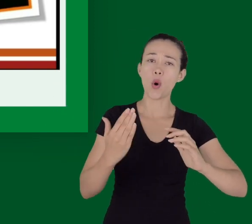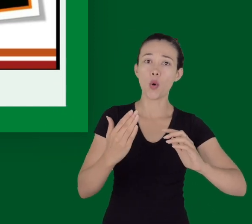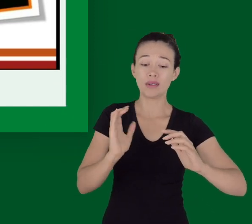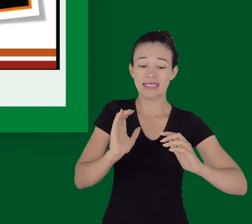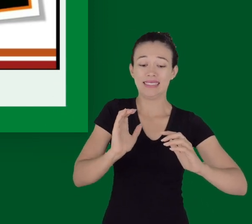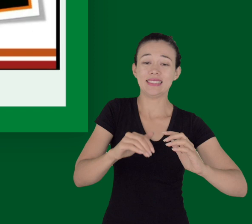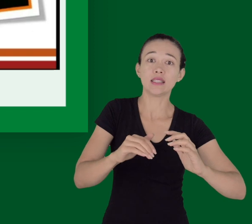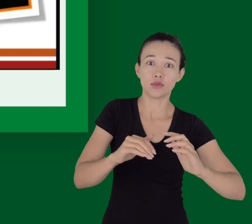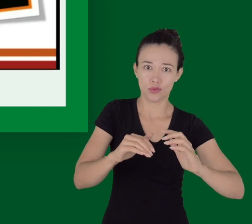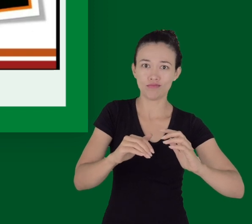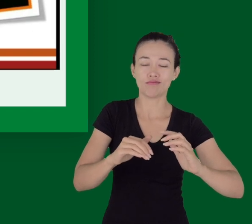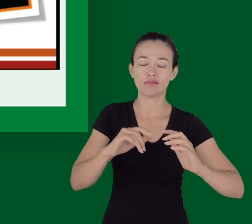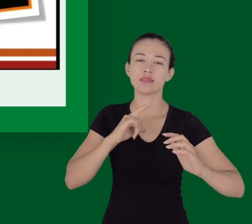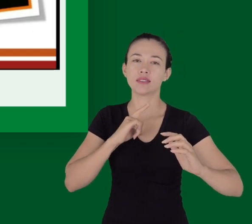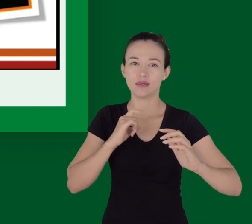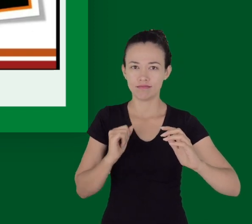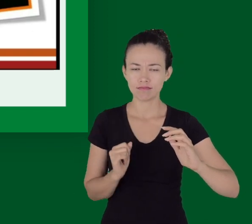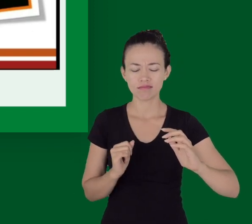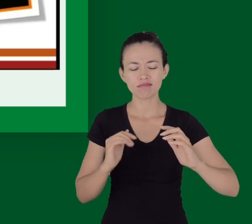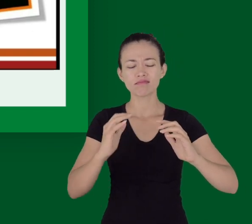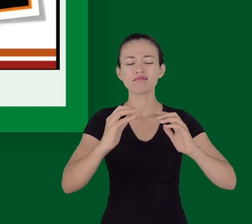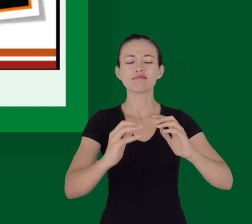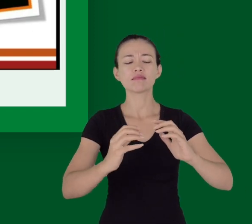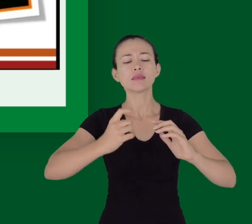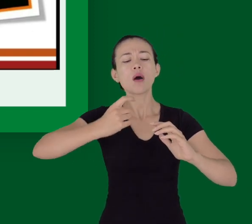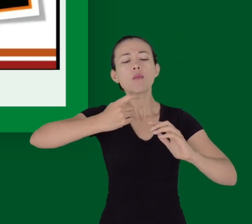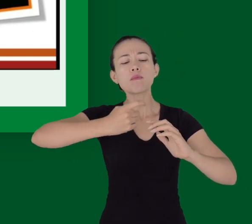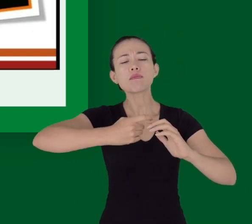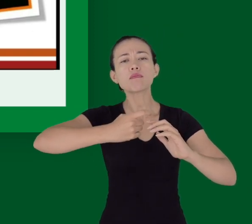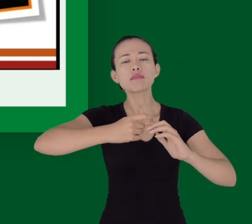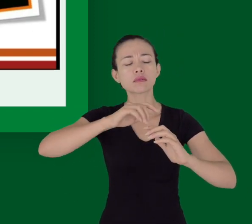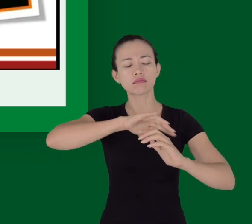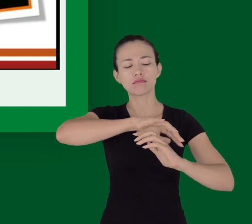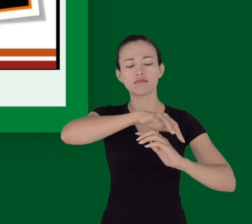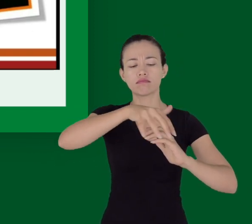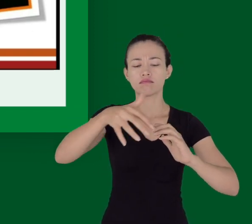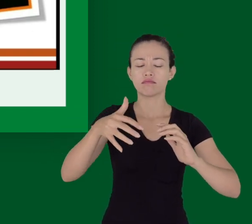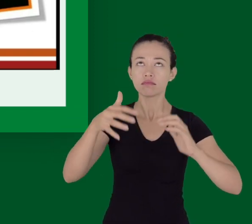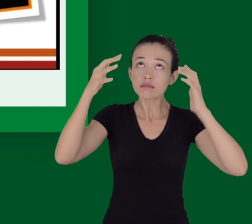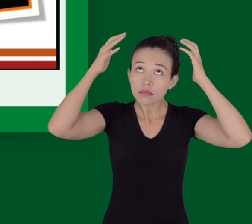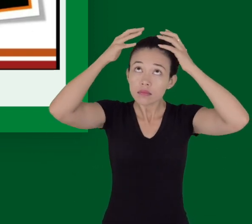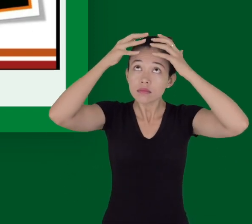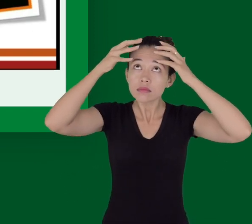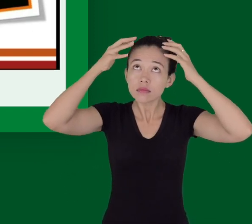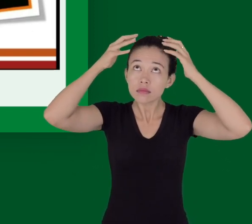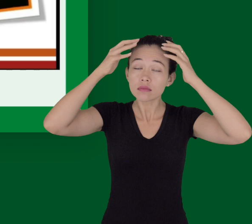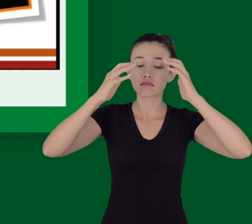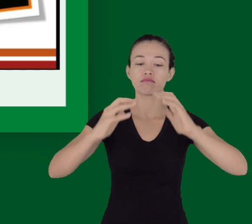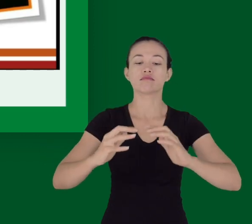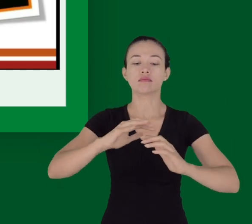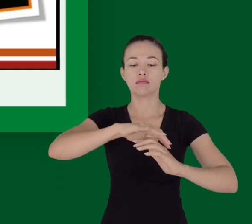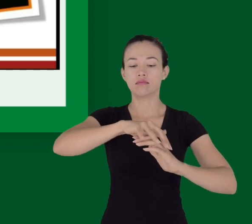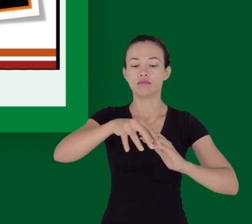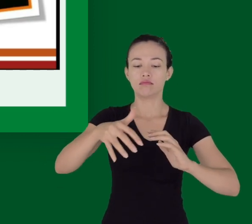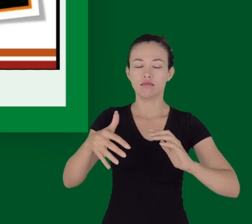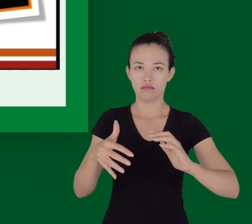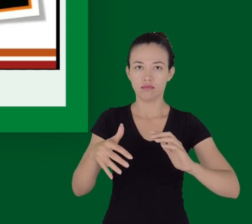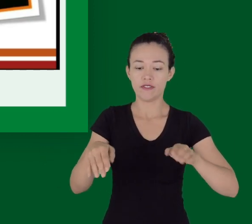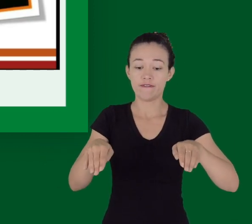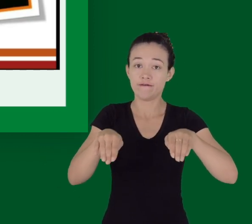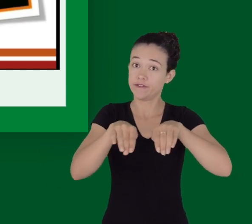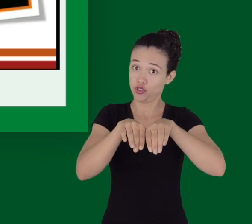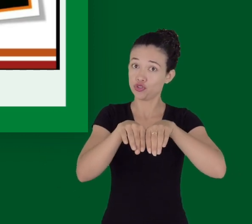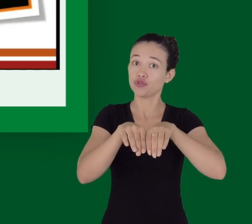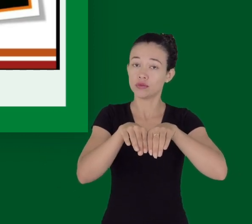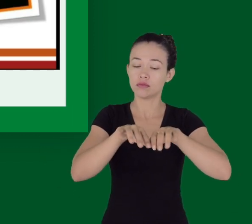craniana. Quando nós falamos de calota craniana, a gente precisa entender que há uma limitação física. Então, a calota craniana,